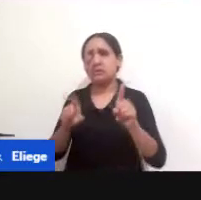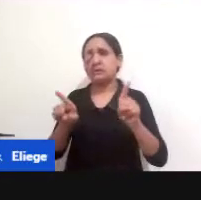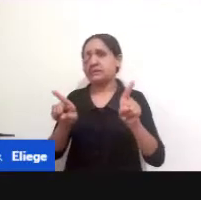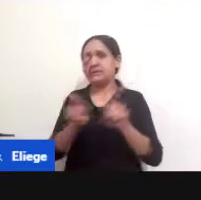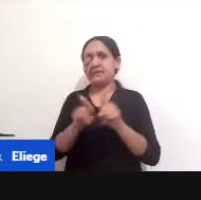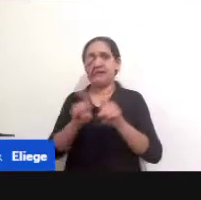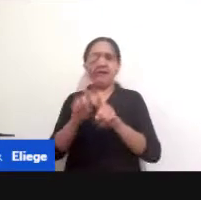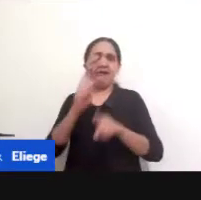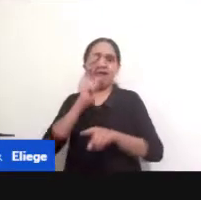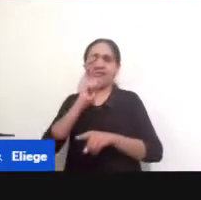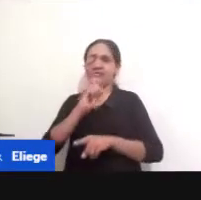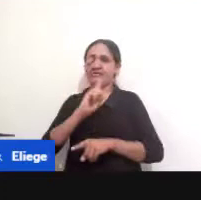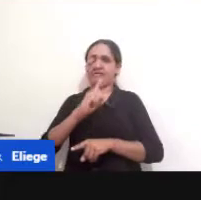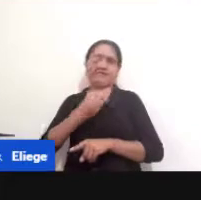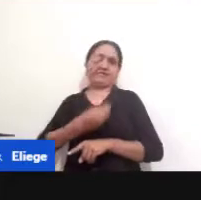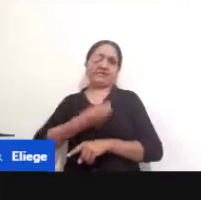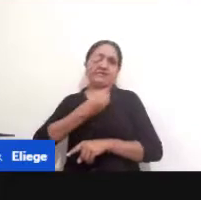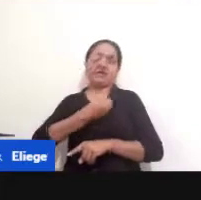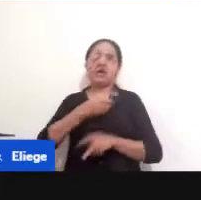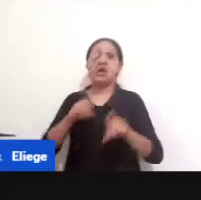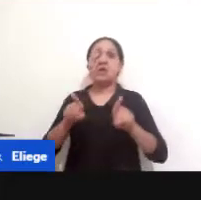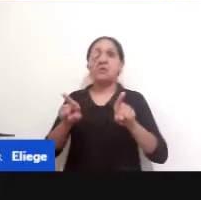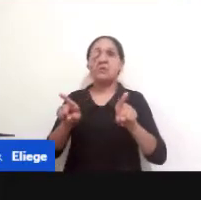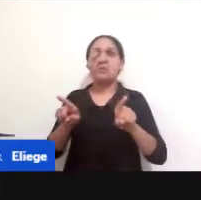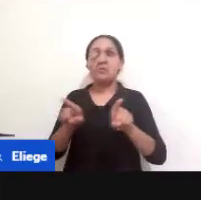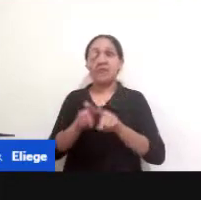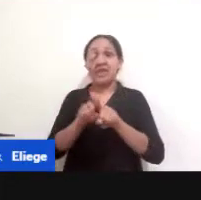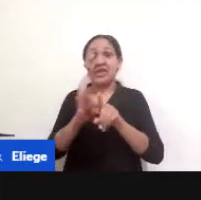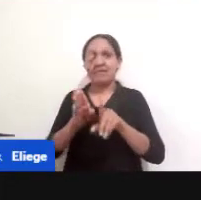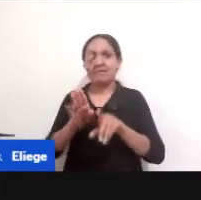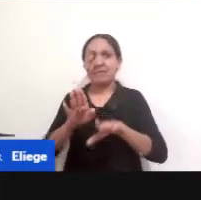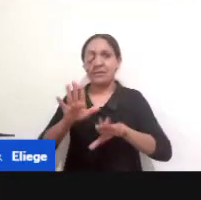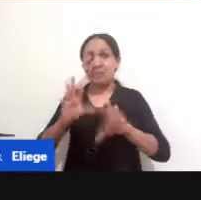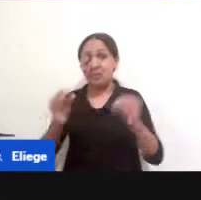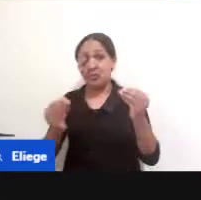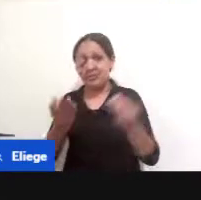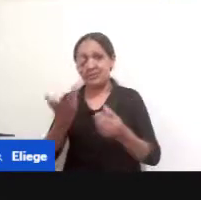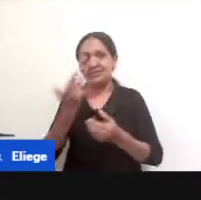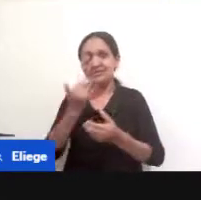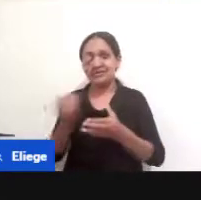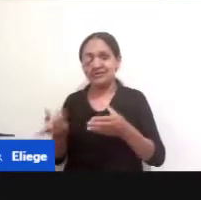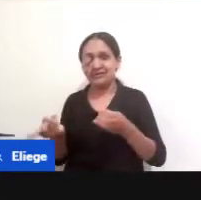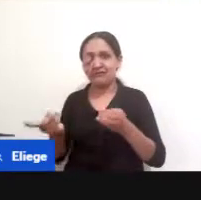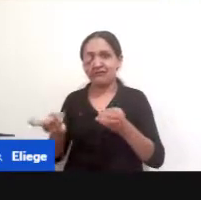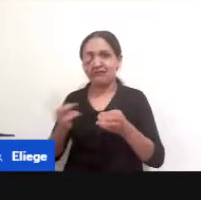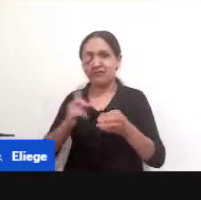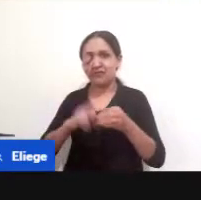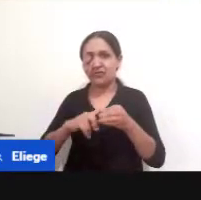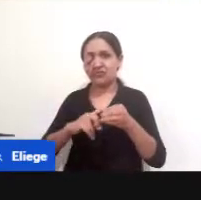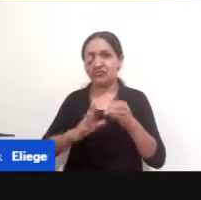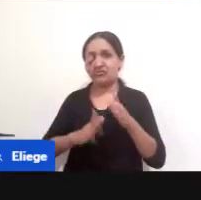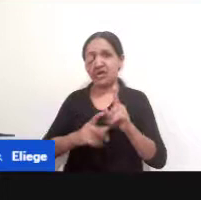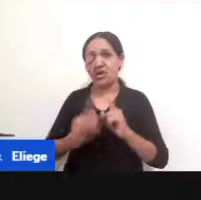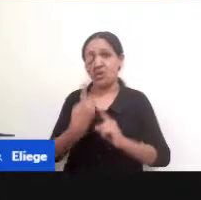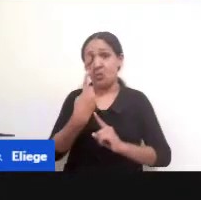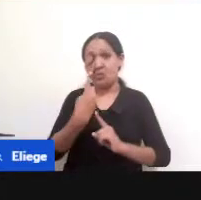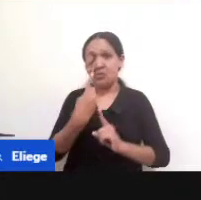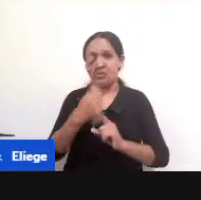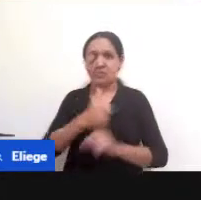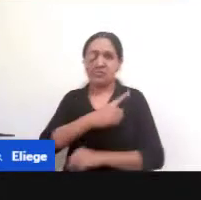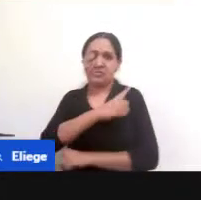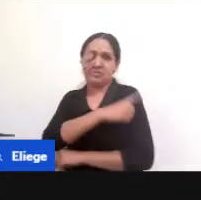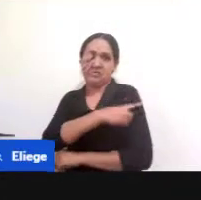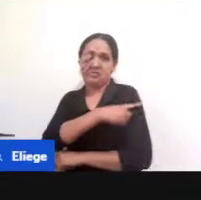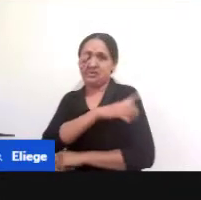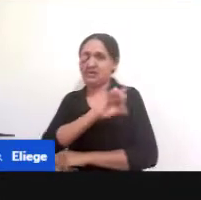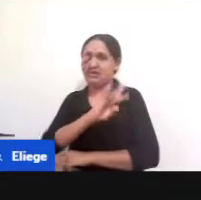elas foram matriculadas direto no primeiro ano. Então, muitas vivenciaram um mês e meio de aula. Então, elas